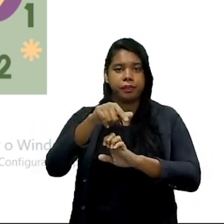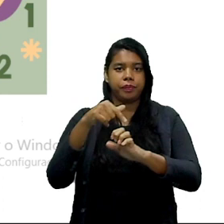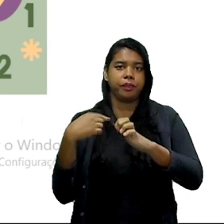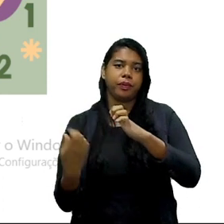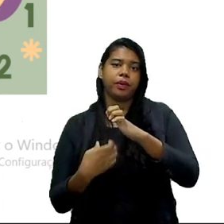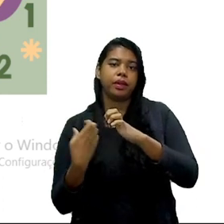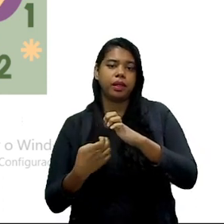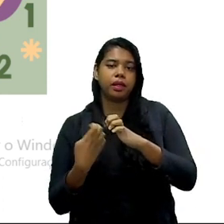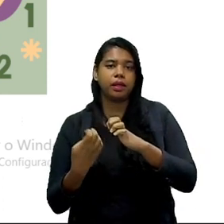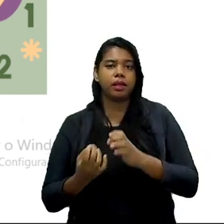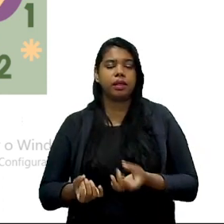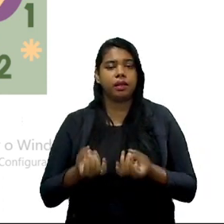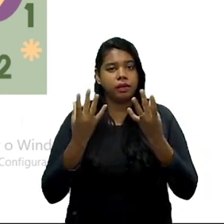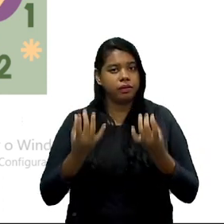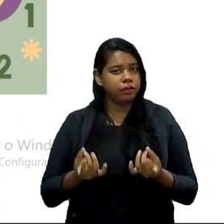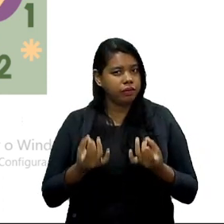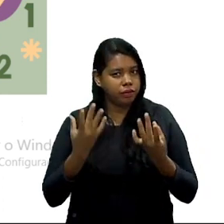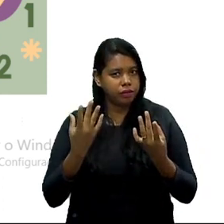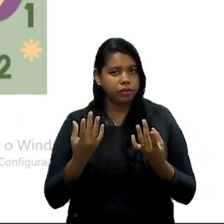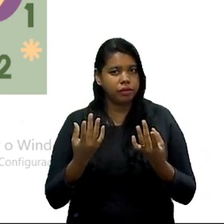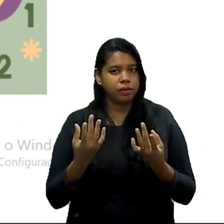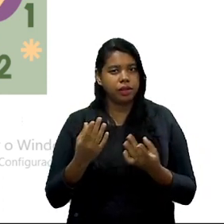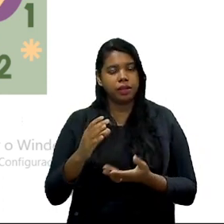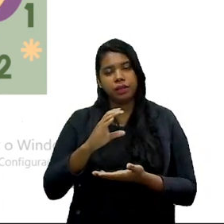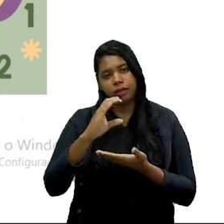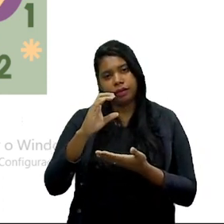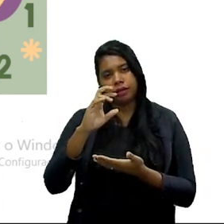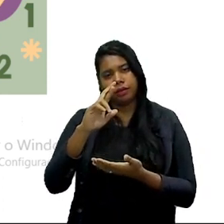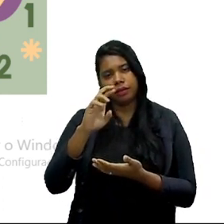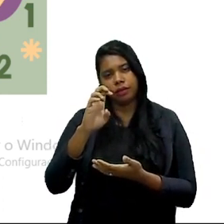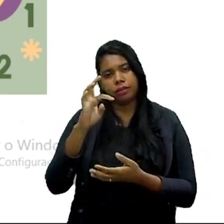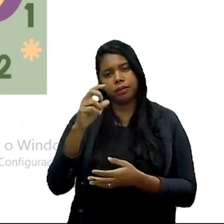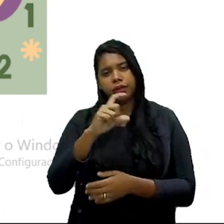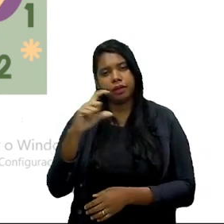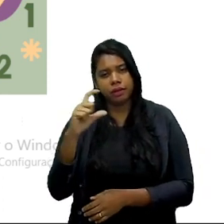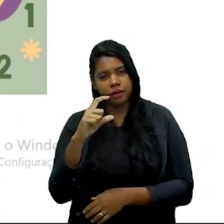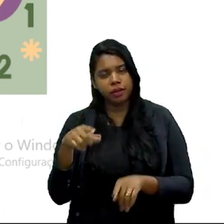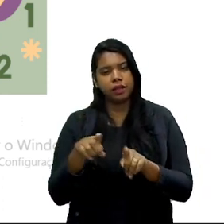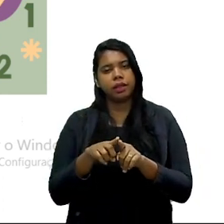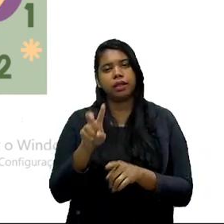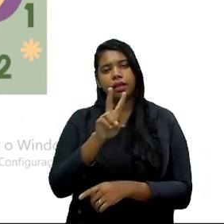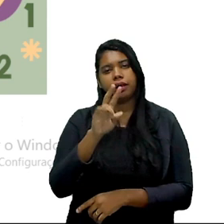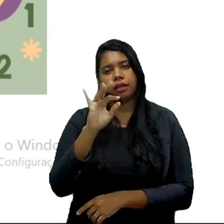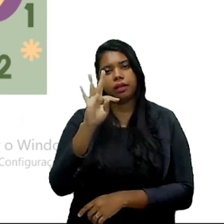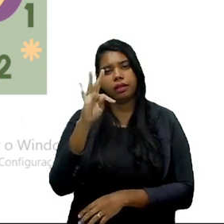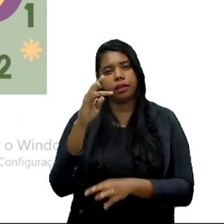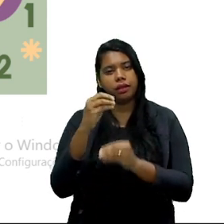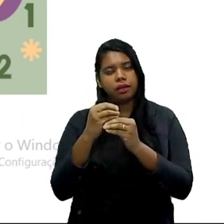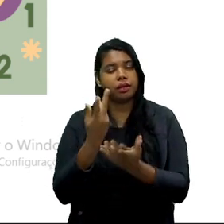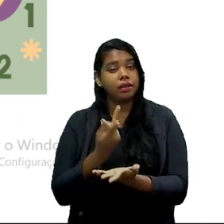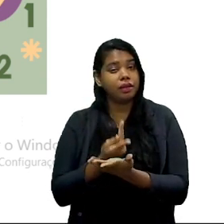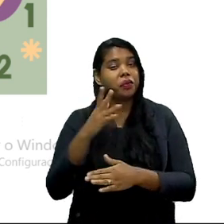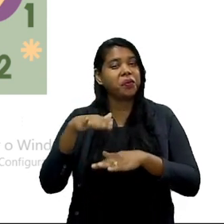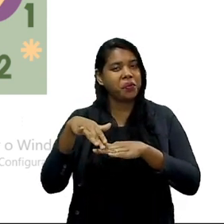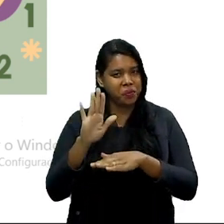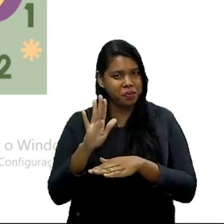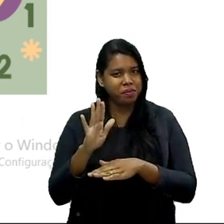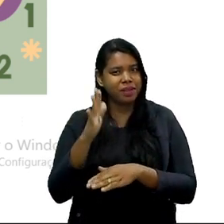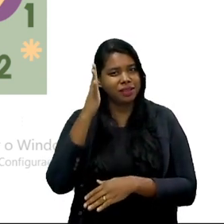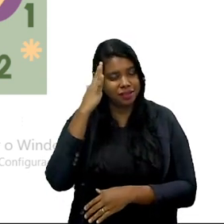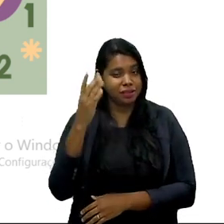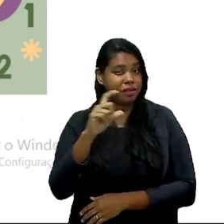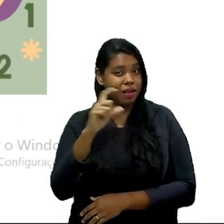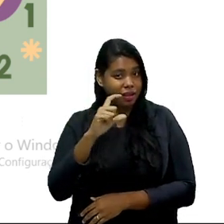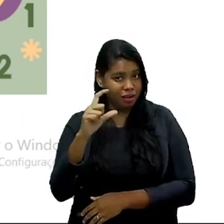de vender: vender à vista e vender a crédito. E dependendo do tipo de atividade, às vezes acontece muito mais como vendas a